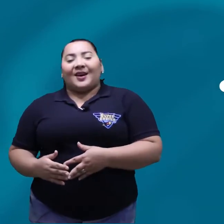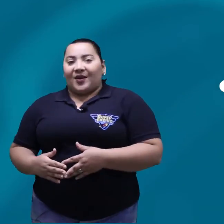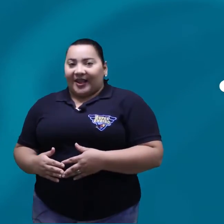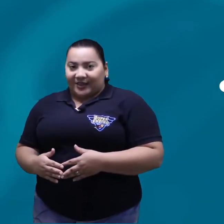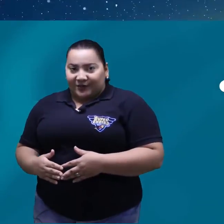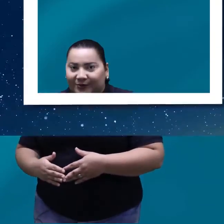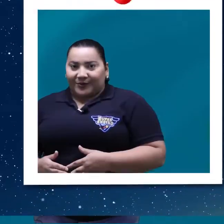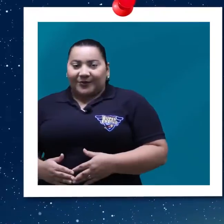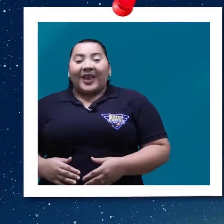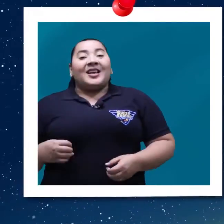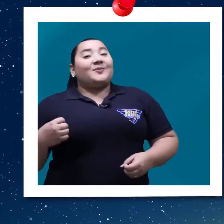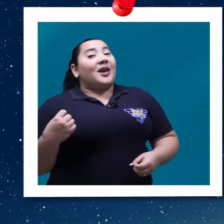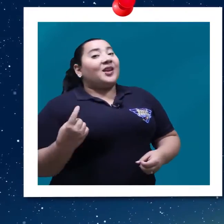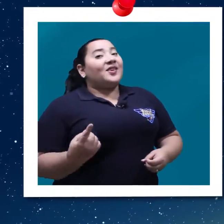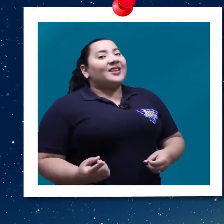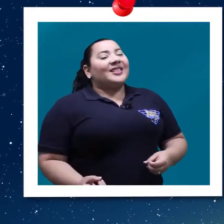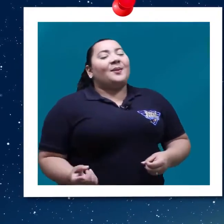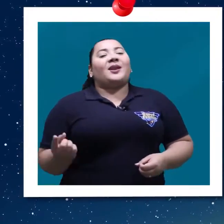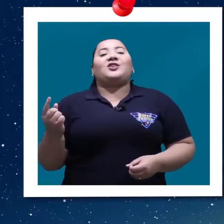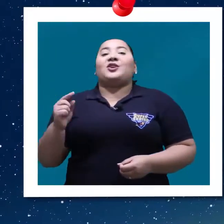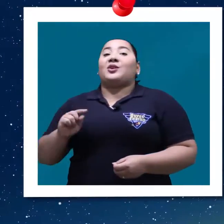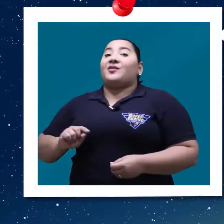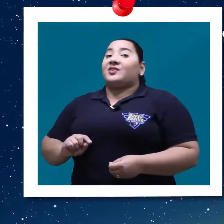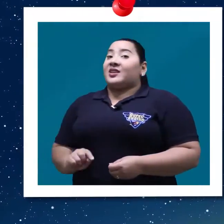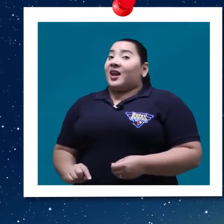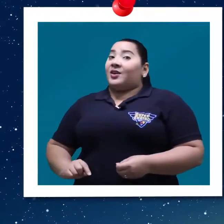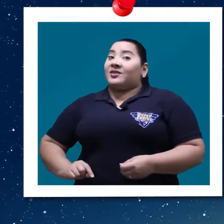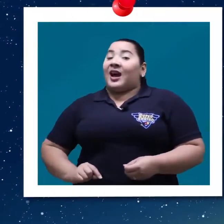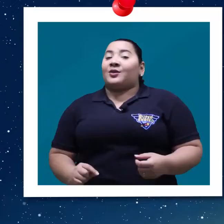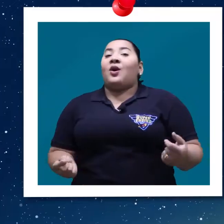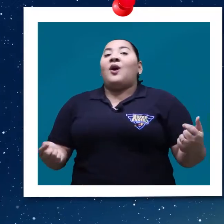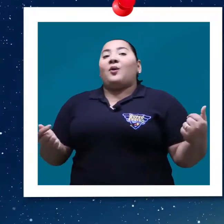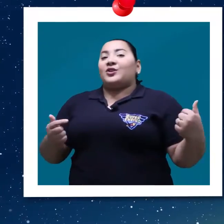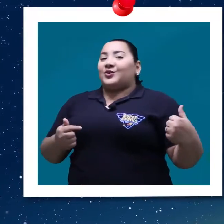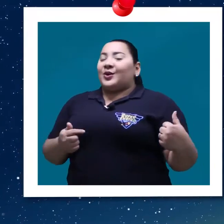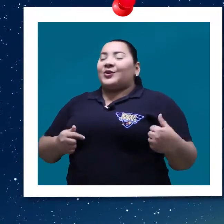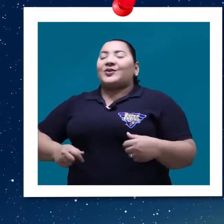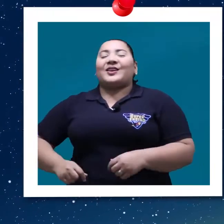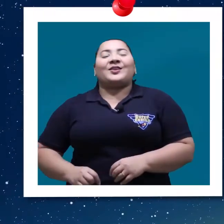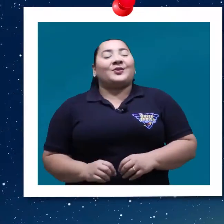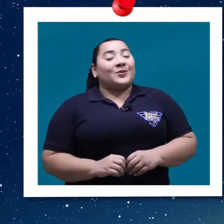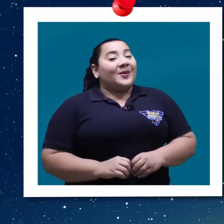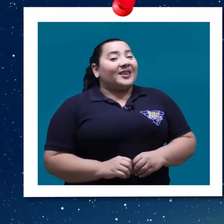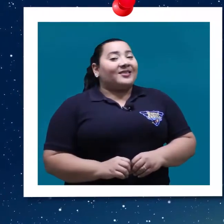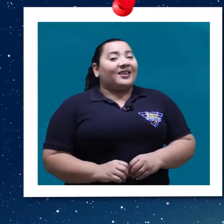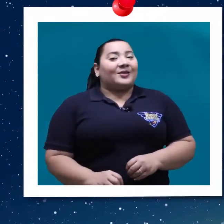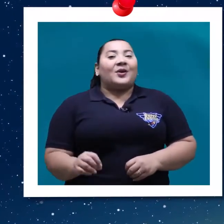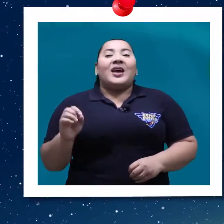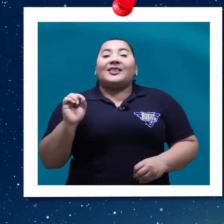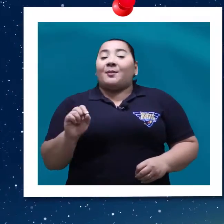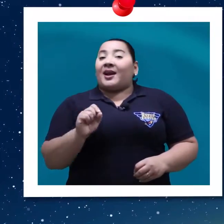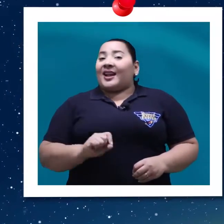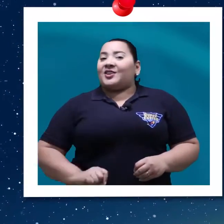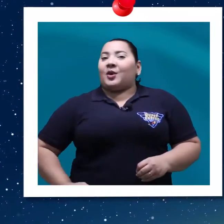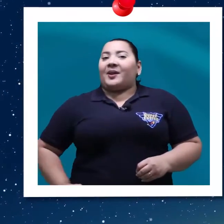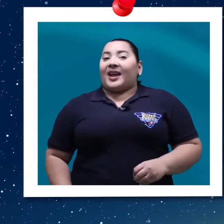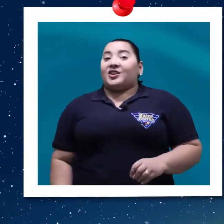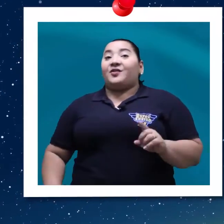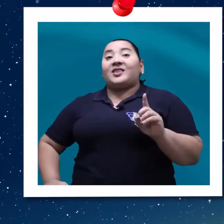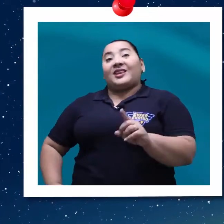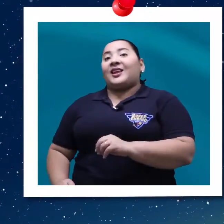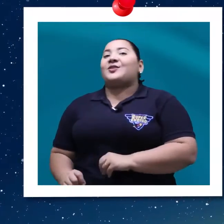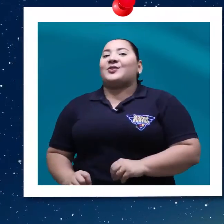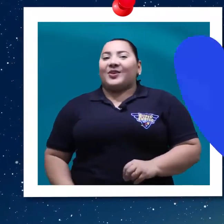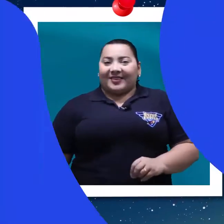Pesca e da coleta de frutos Espero que você tenha aprendido que você tenha gostado continue conosco aqui super ensino dê uma clicad no